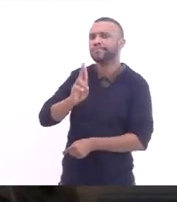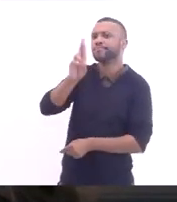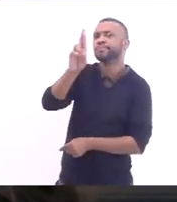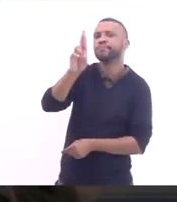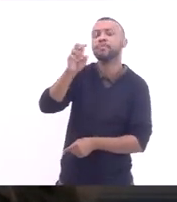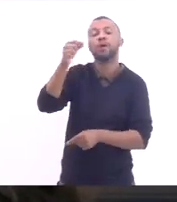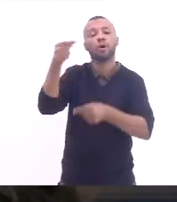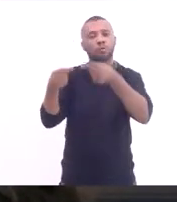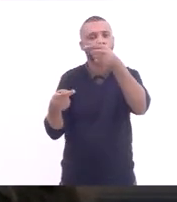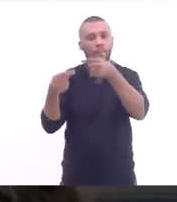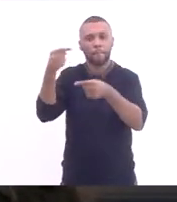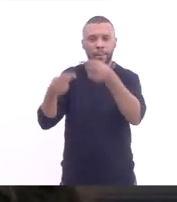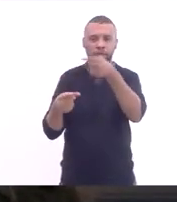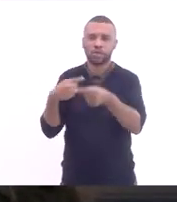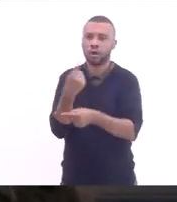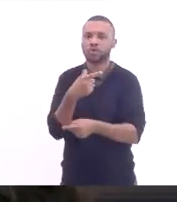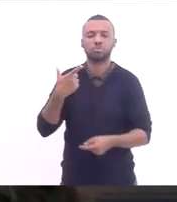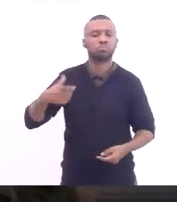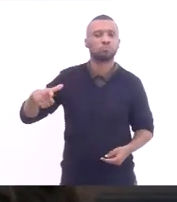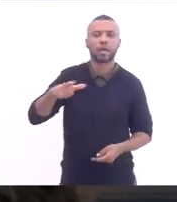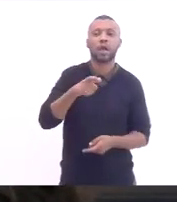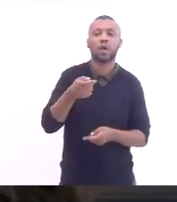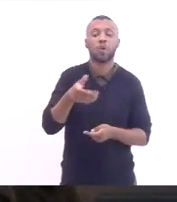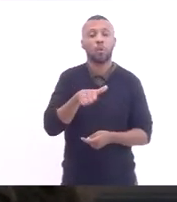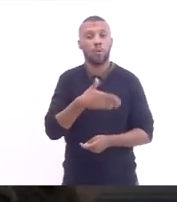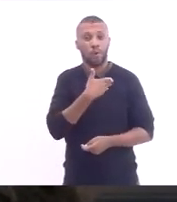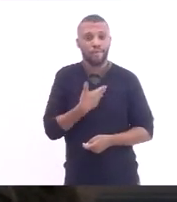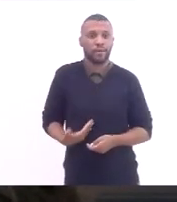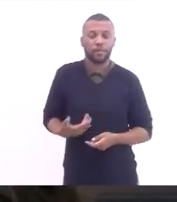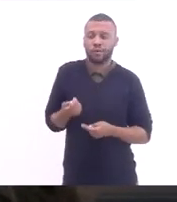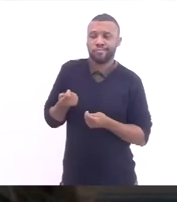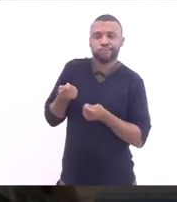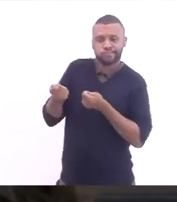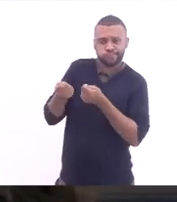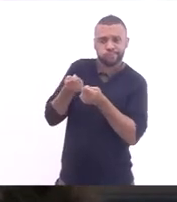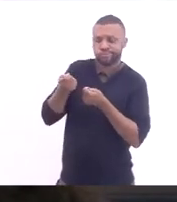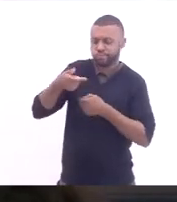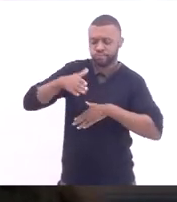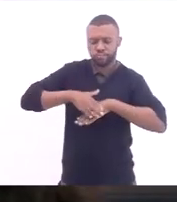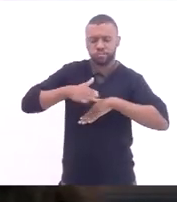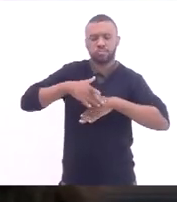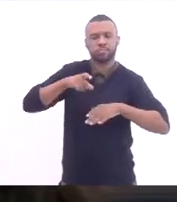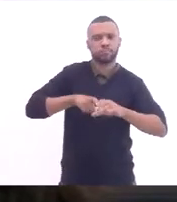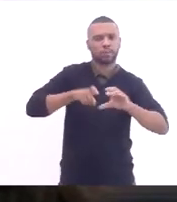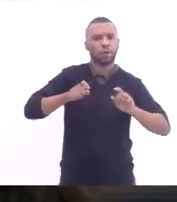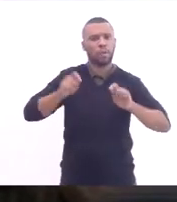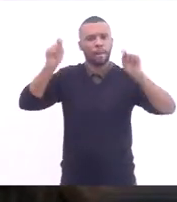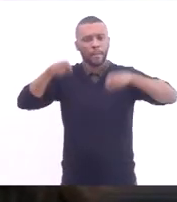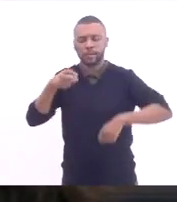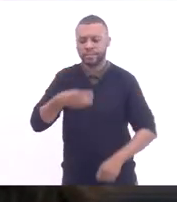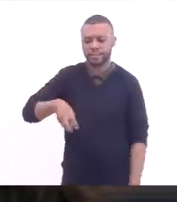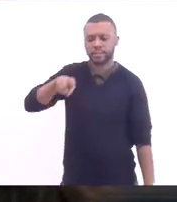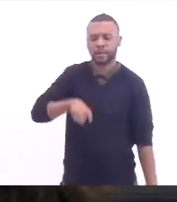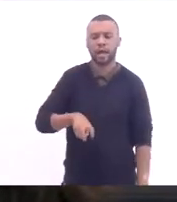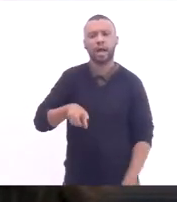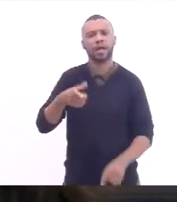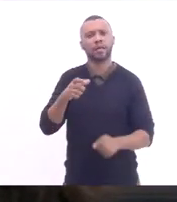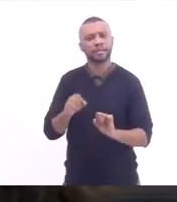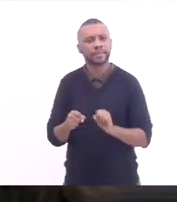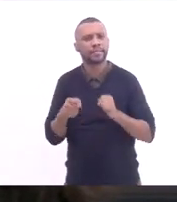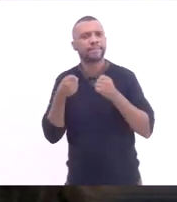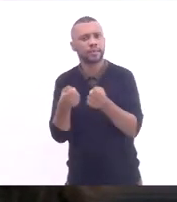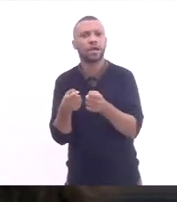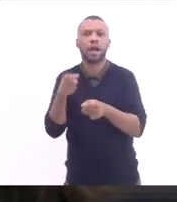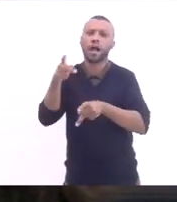dela, nós não temos aquele governador que tem a legitimidade, com capacidade de sentar na mesa e defender,